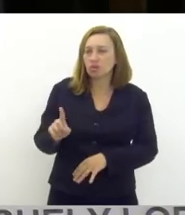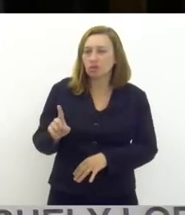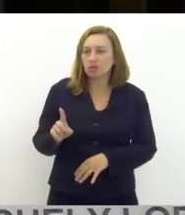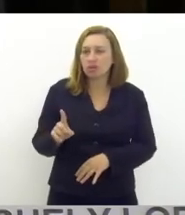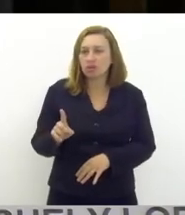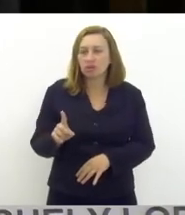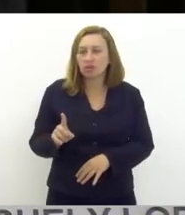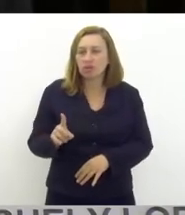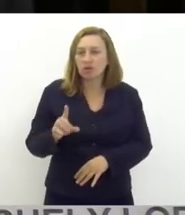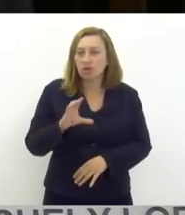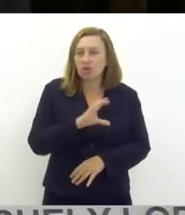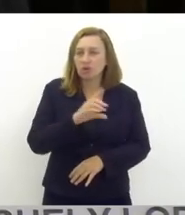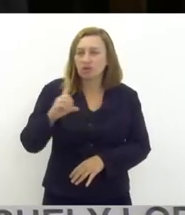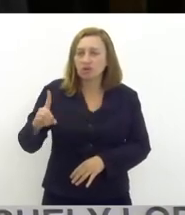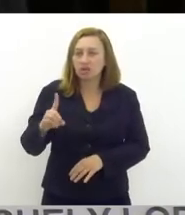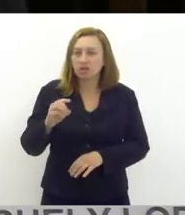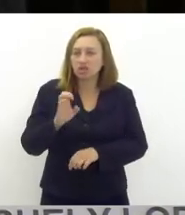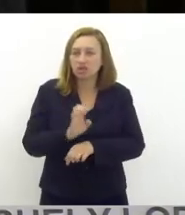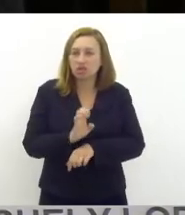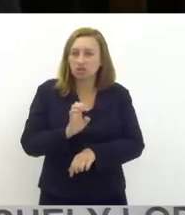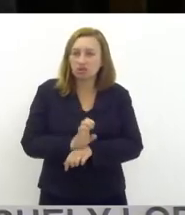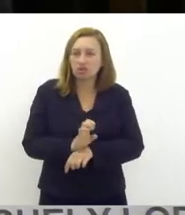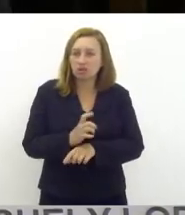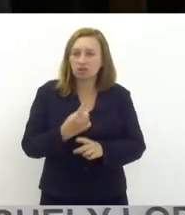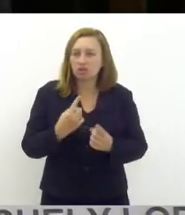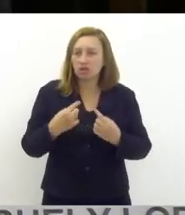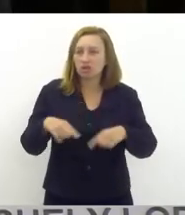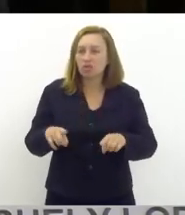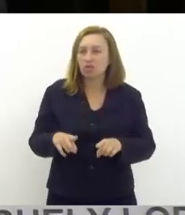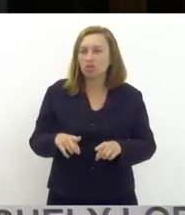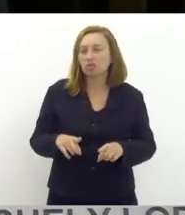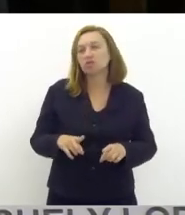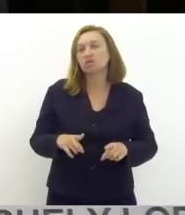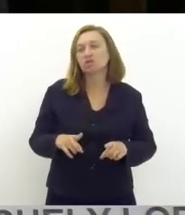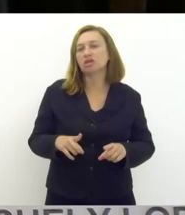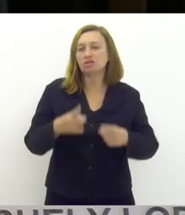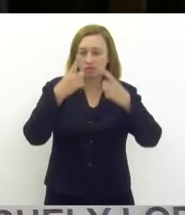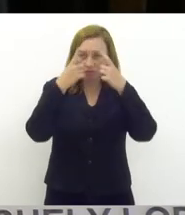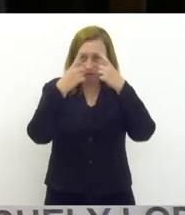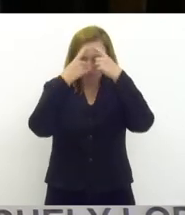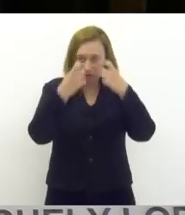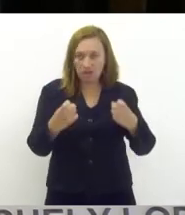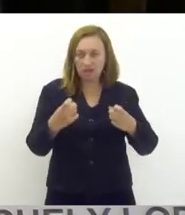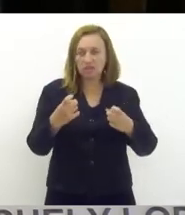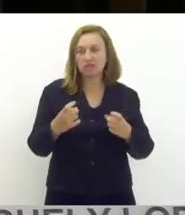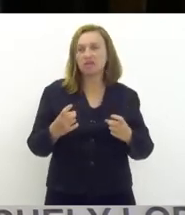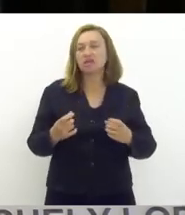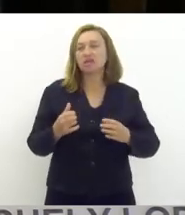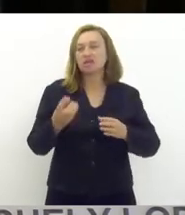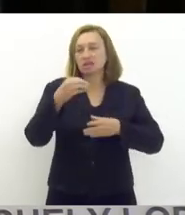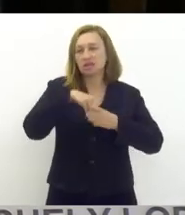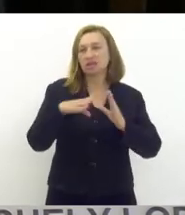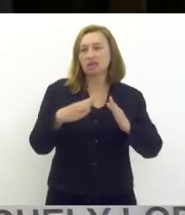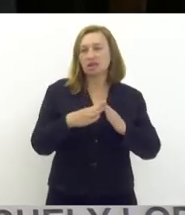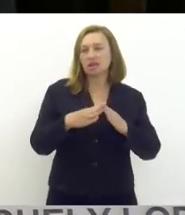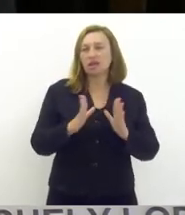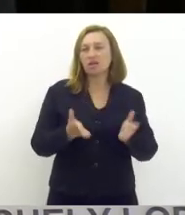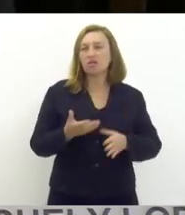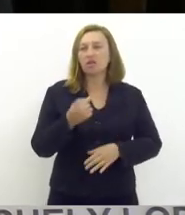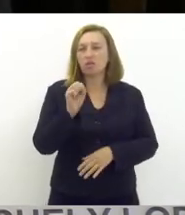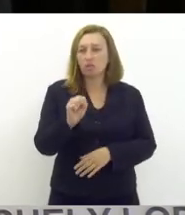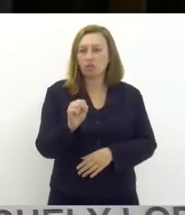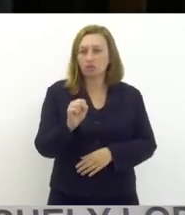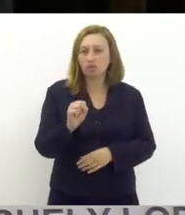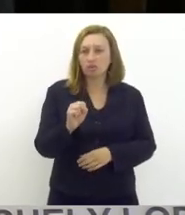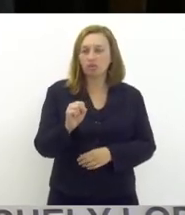Coordenadoria eh Estadual do enfrentamento à violência do doméstic durante 7 anos o tribunal agora já são 8 anos o tribunal